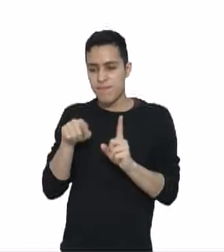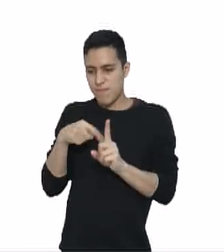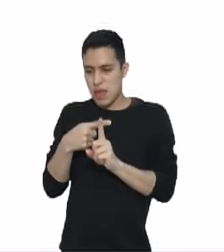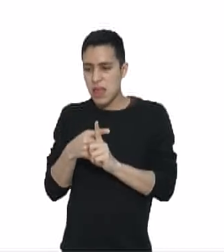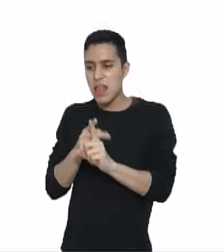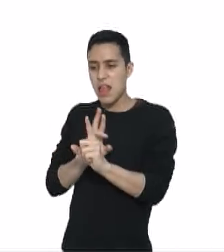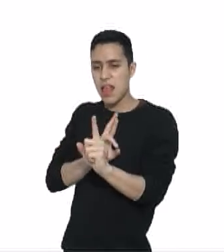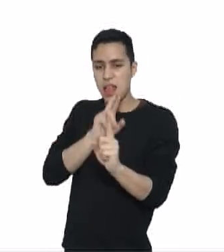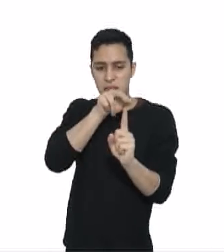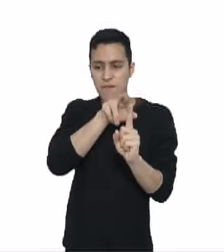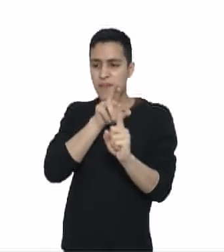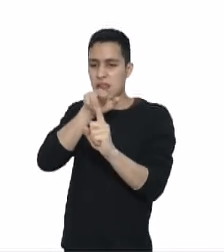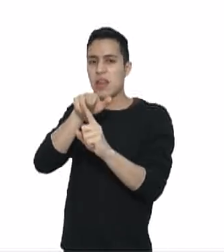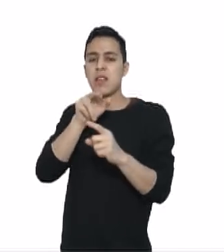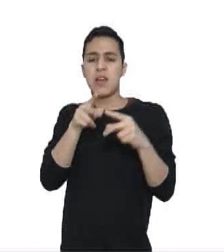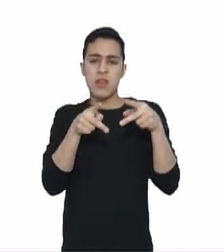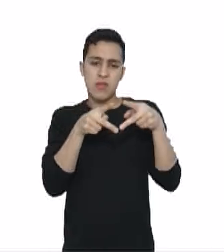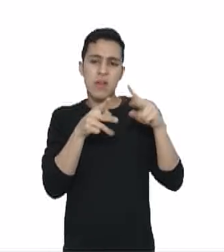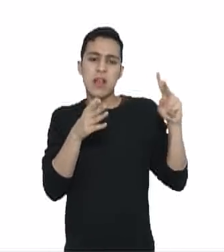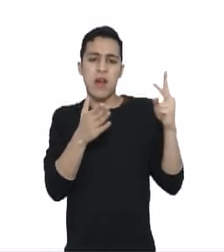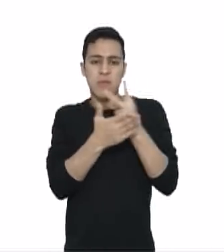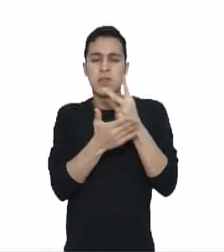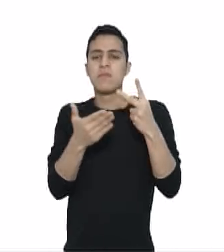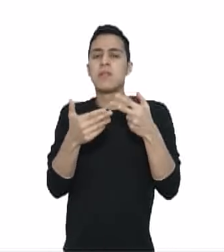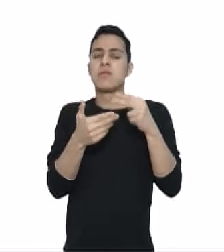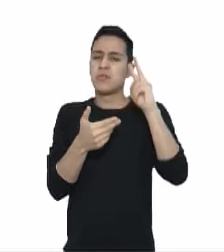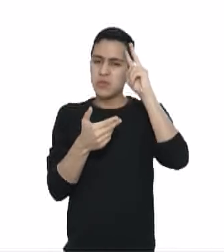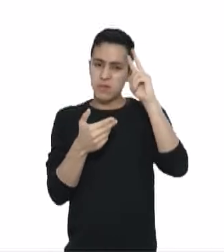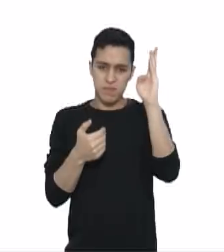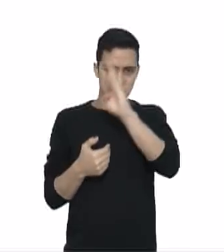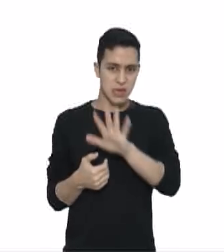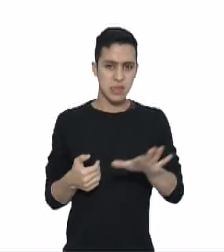a 2 acontecimentos da história do Brasil.